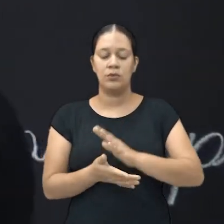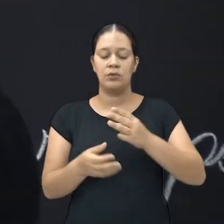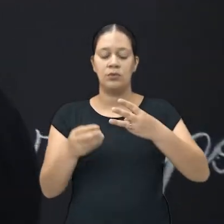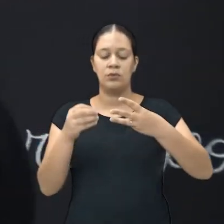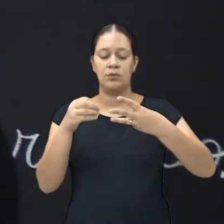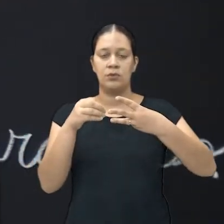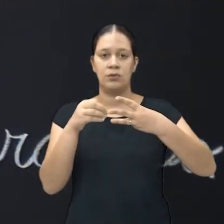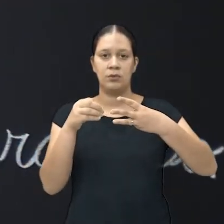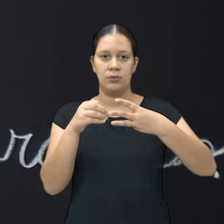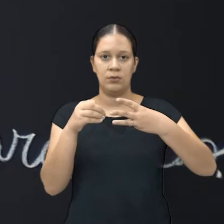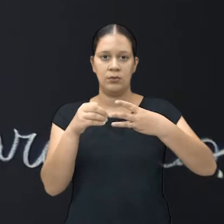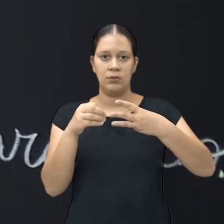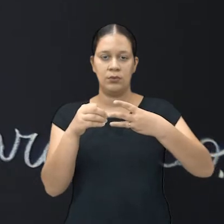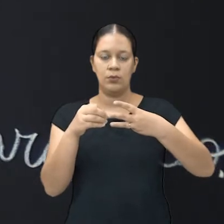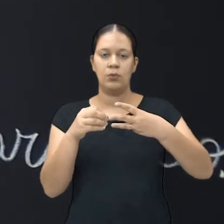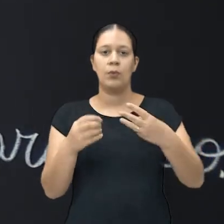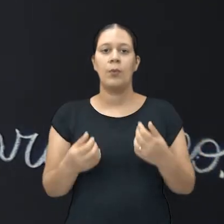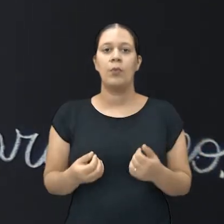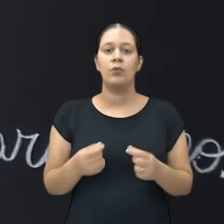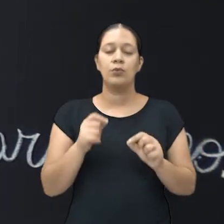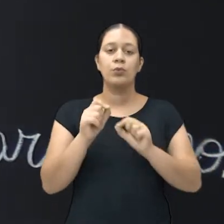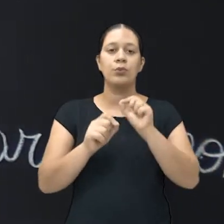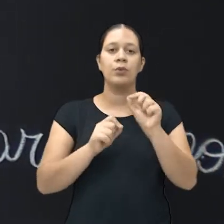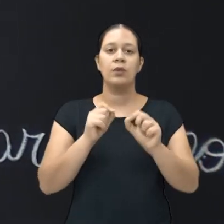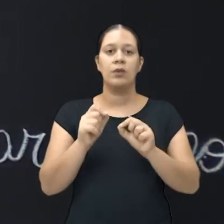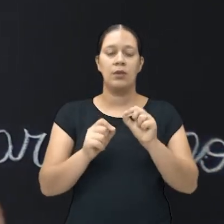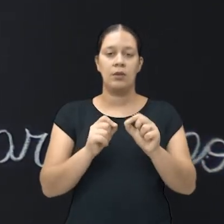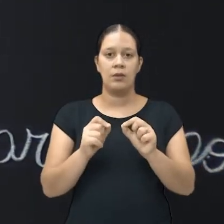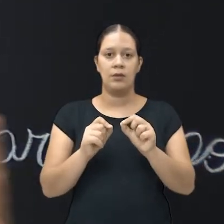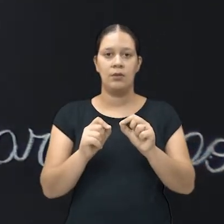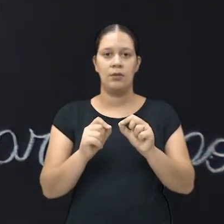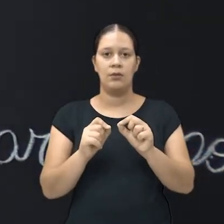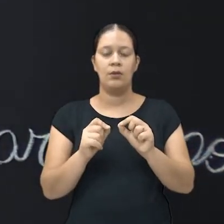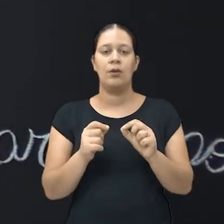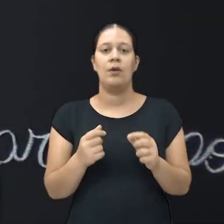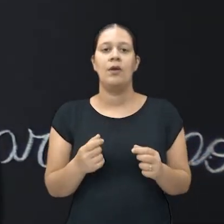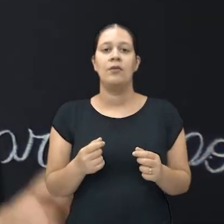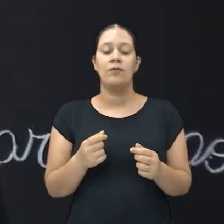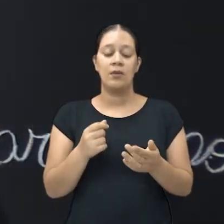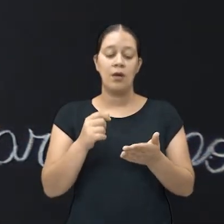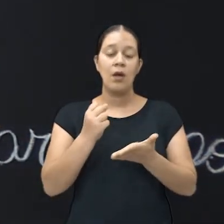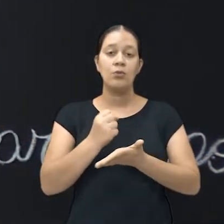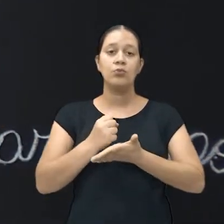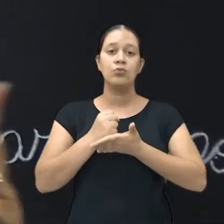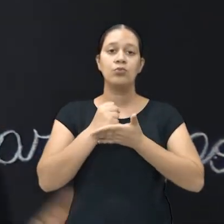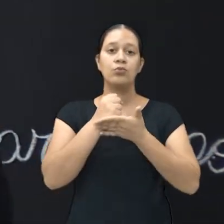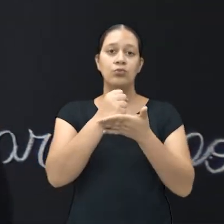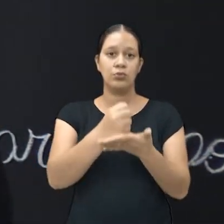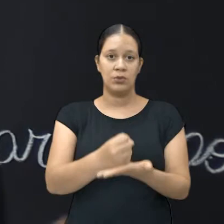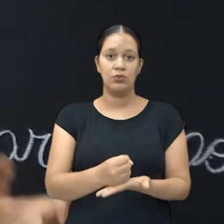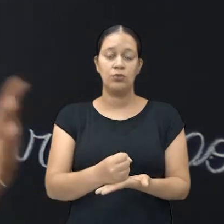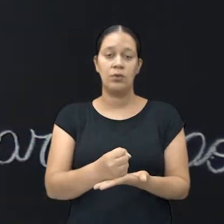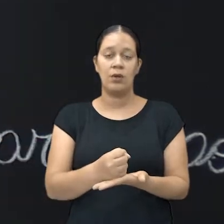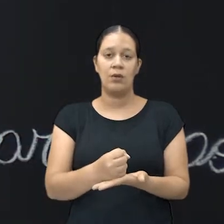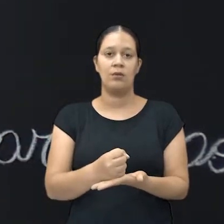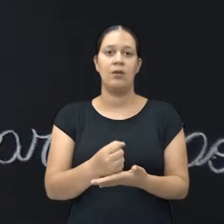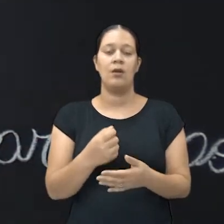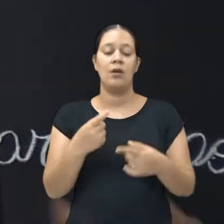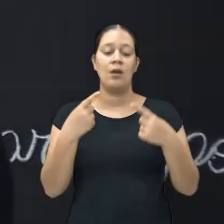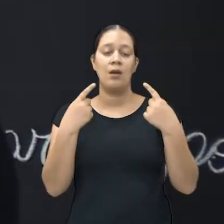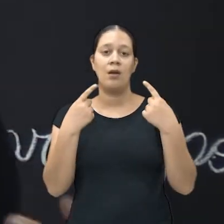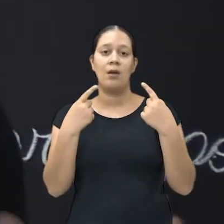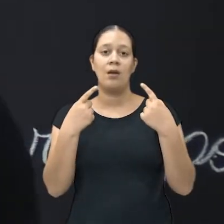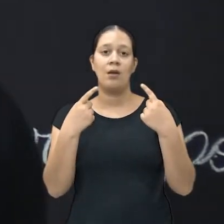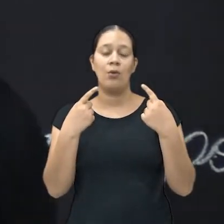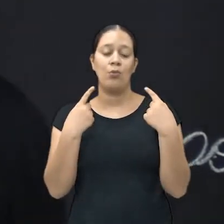chamadas linfócitos B, que são linfócitos que vão produzir os anticorpos. Anticorpo, ele é contra